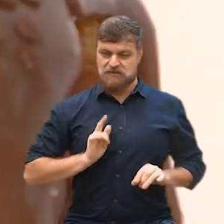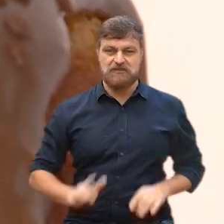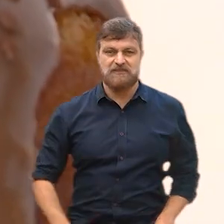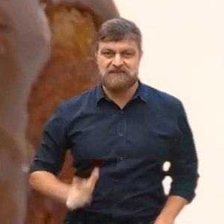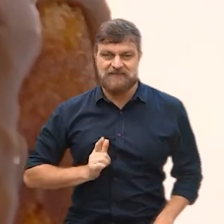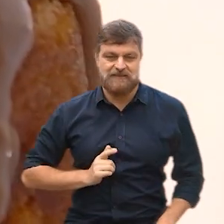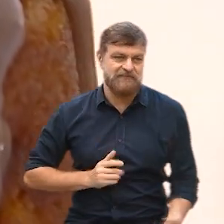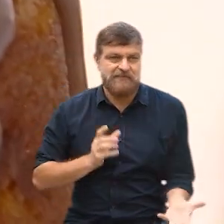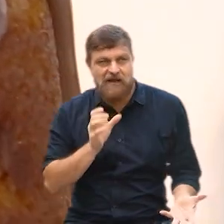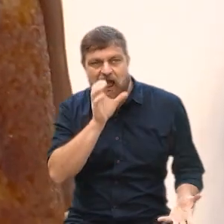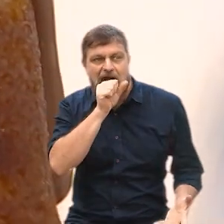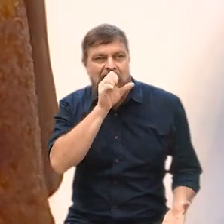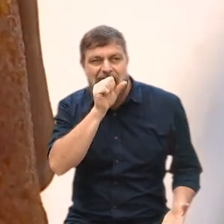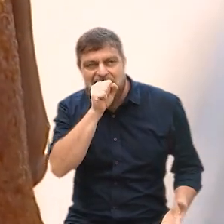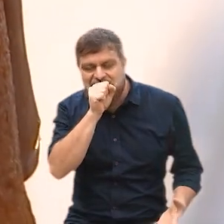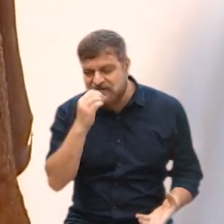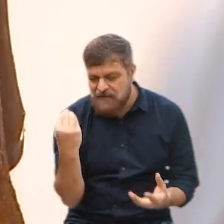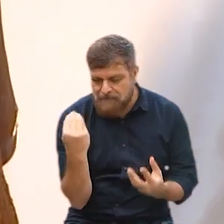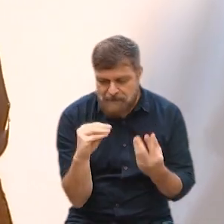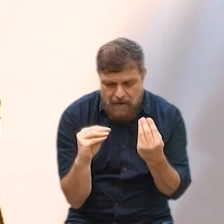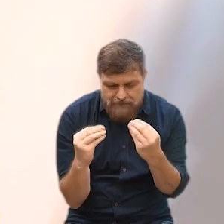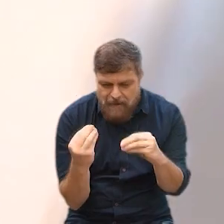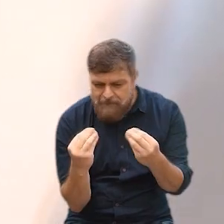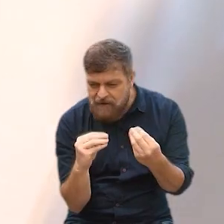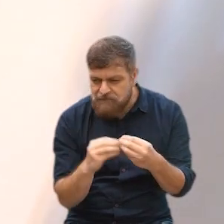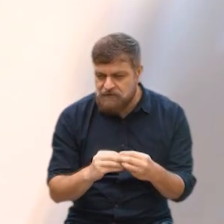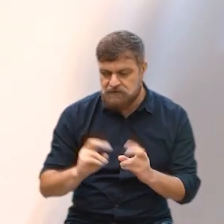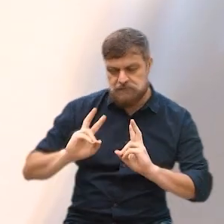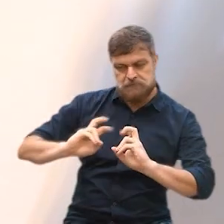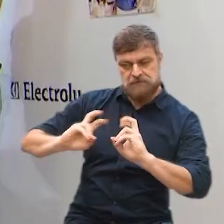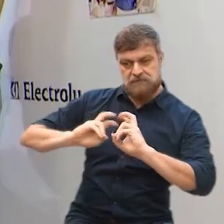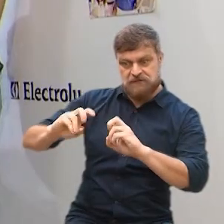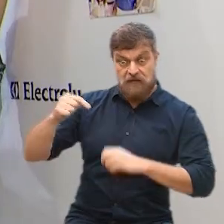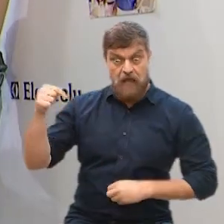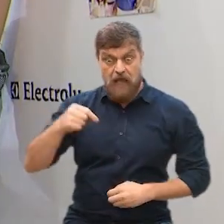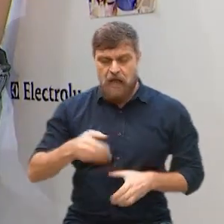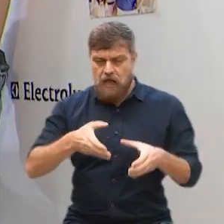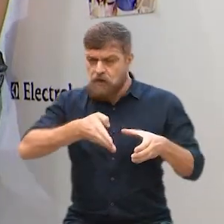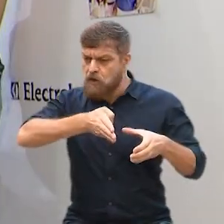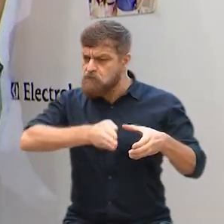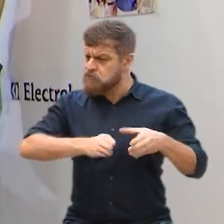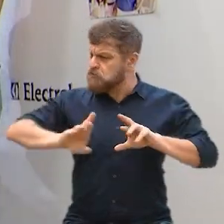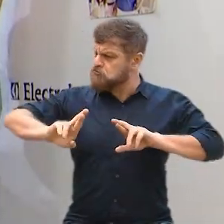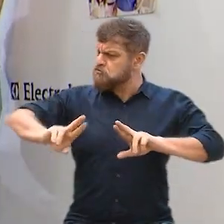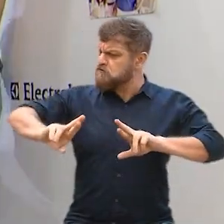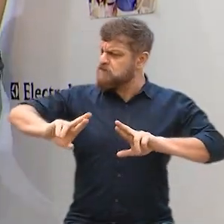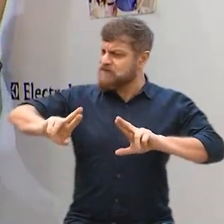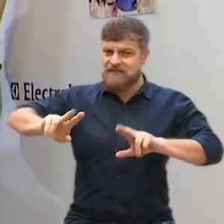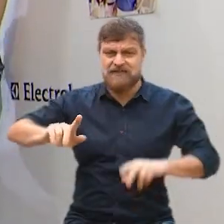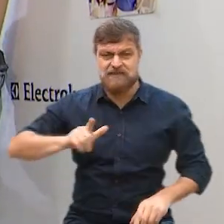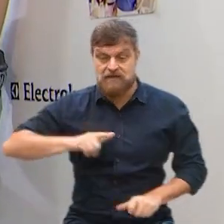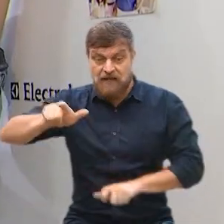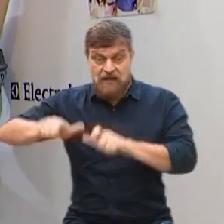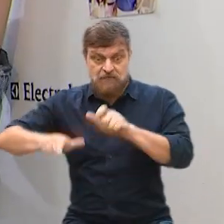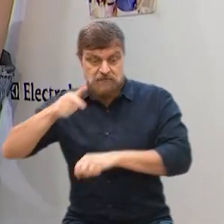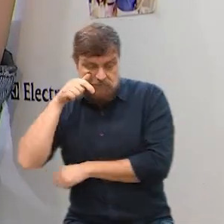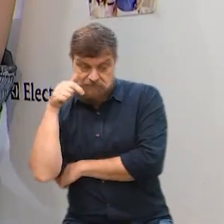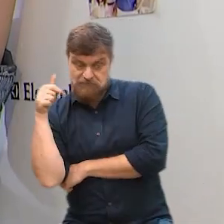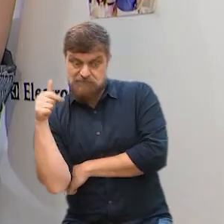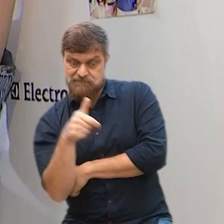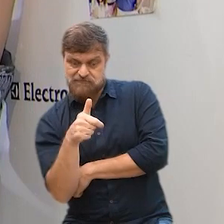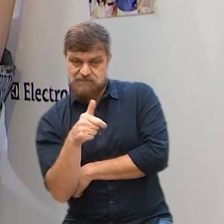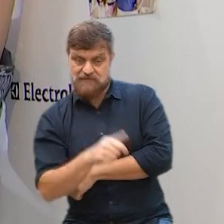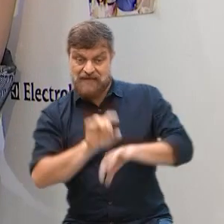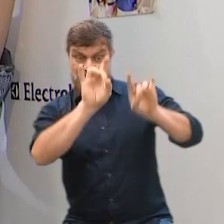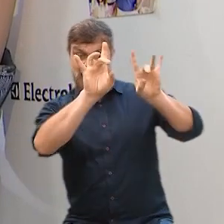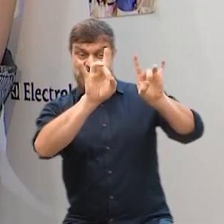com laranja, sempre uma pegada assim diferente para ser um diferencial no mercado, né? Para fazer algo exclusivo